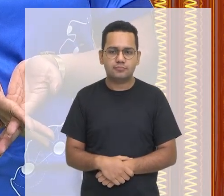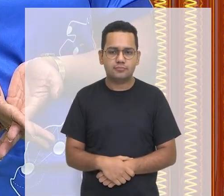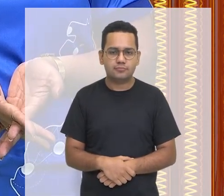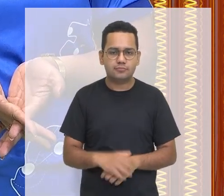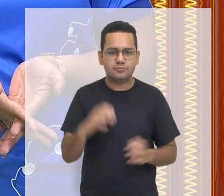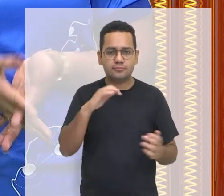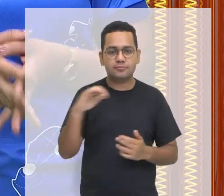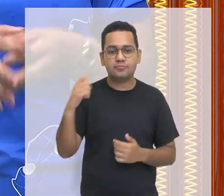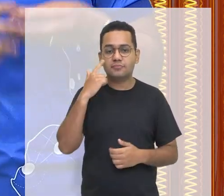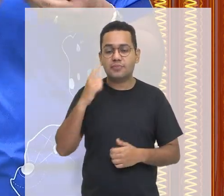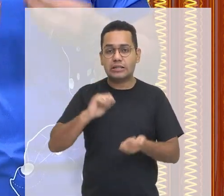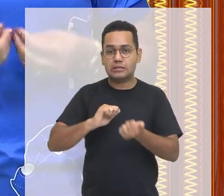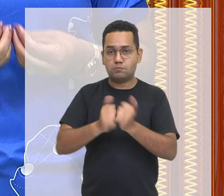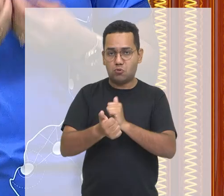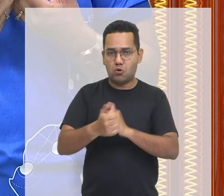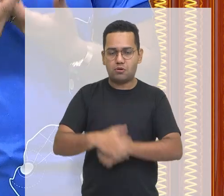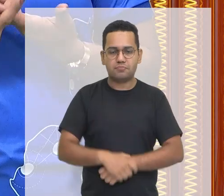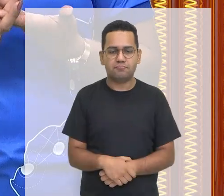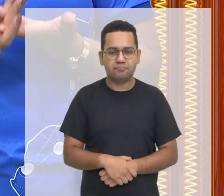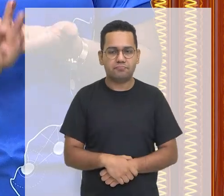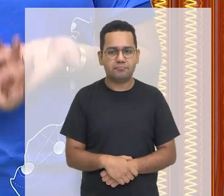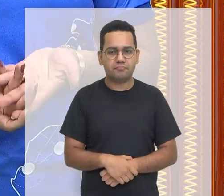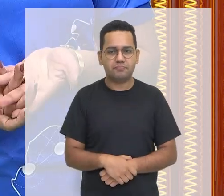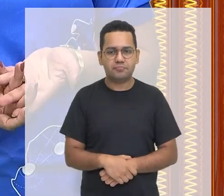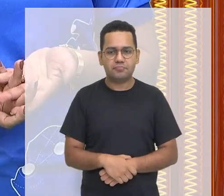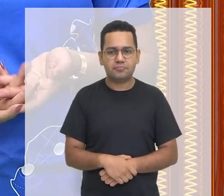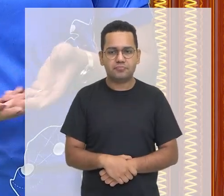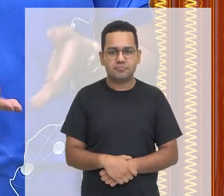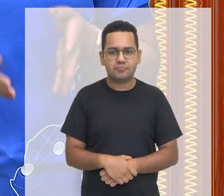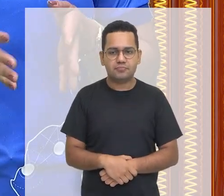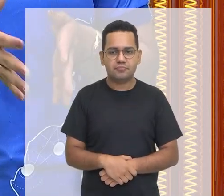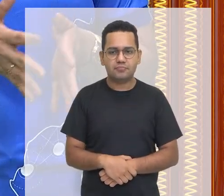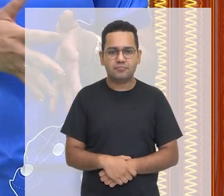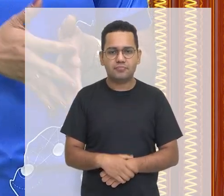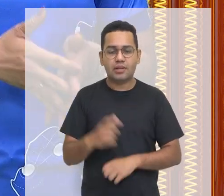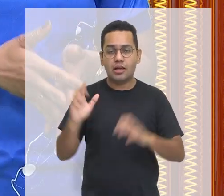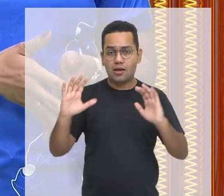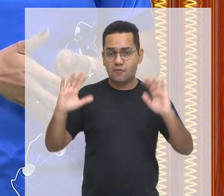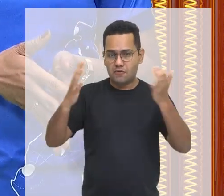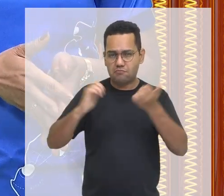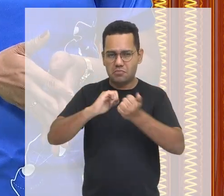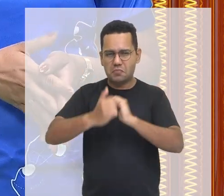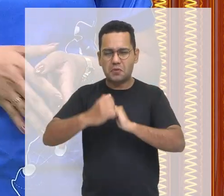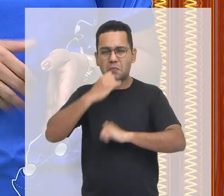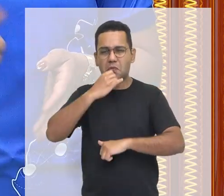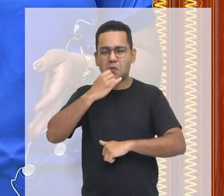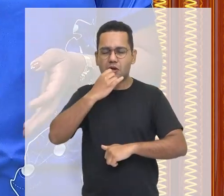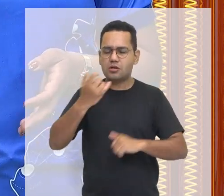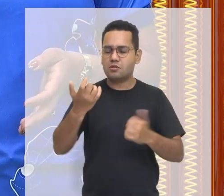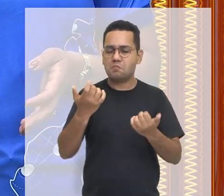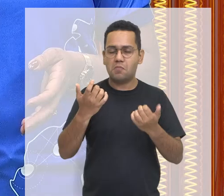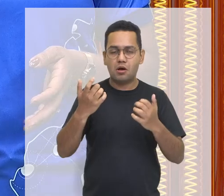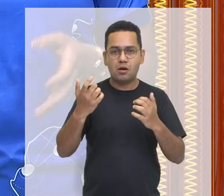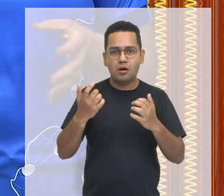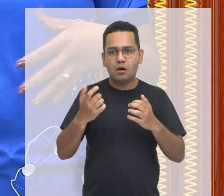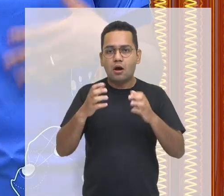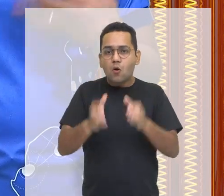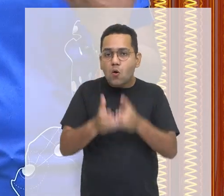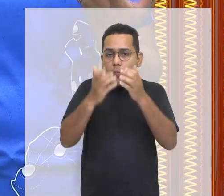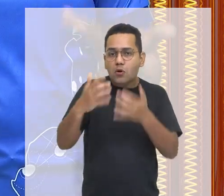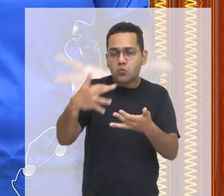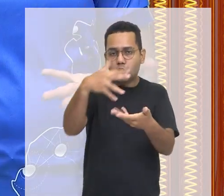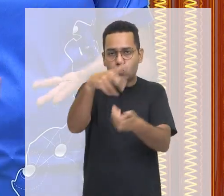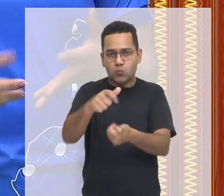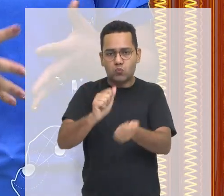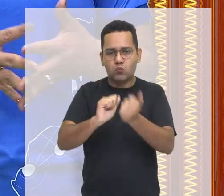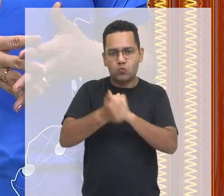temos os esportes, né? Eventos esportivos, como a Copa do Mundo de futebol, as Olimpíadas, né, os